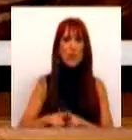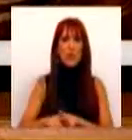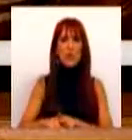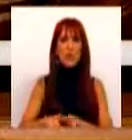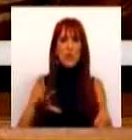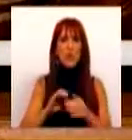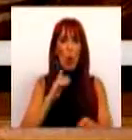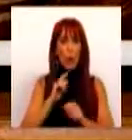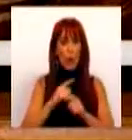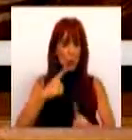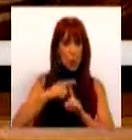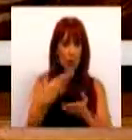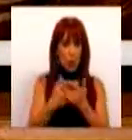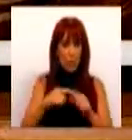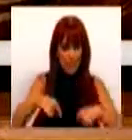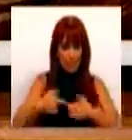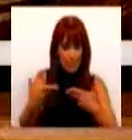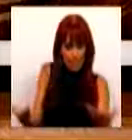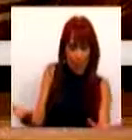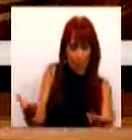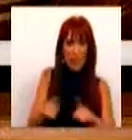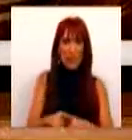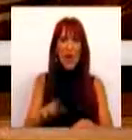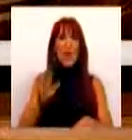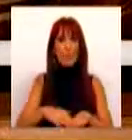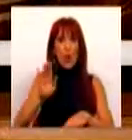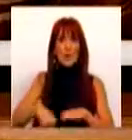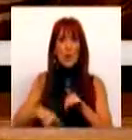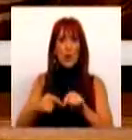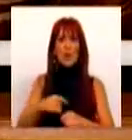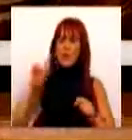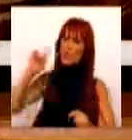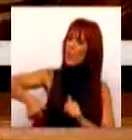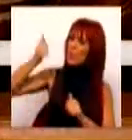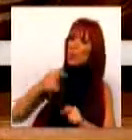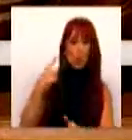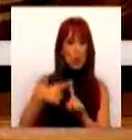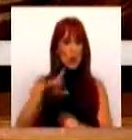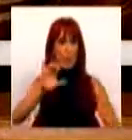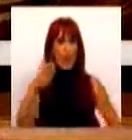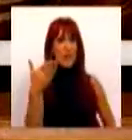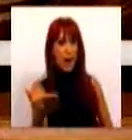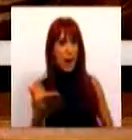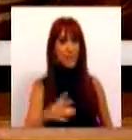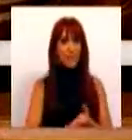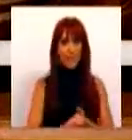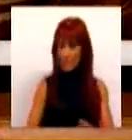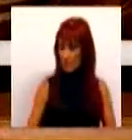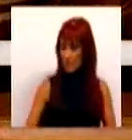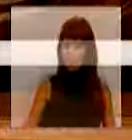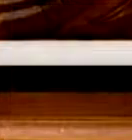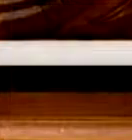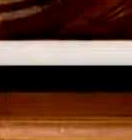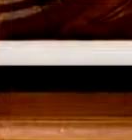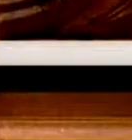o sucesso da economia ela própria e, por conseguinte, primordial para o sucesso do país. Mas se é